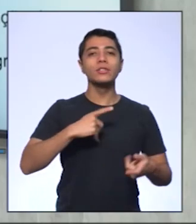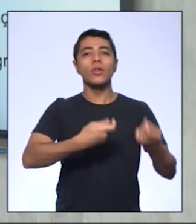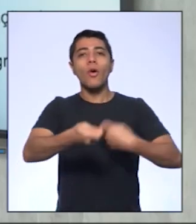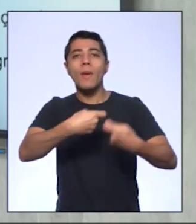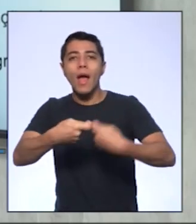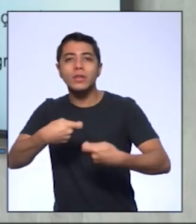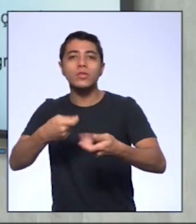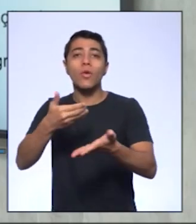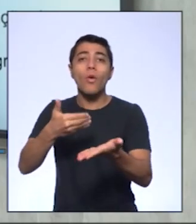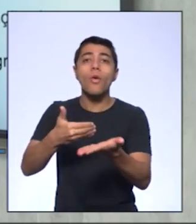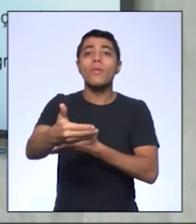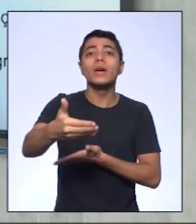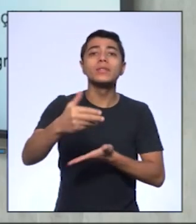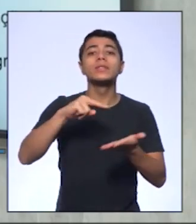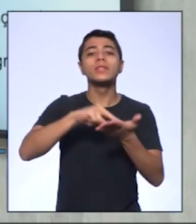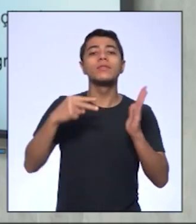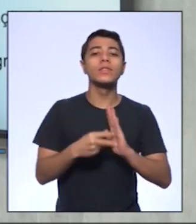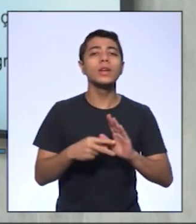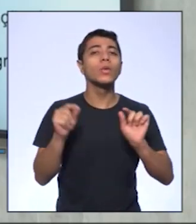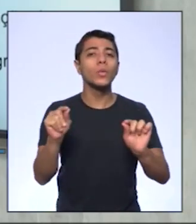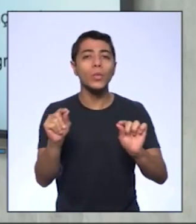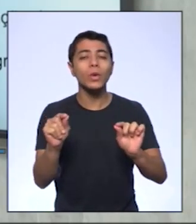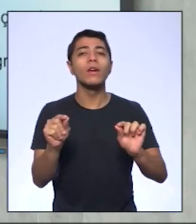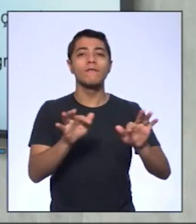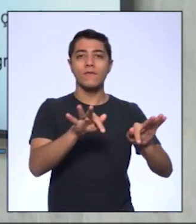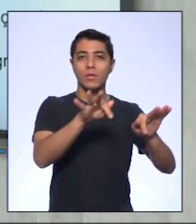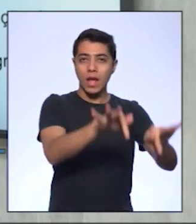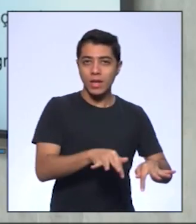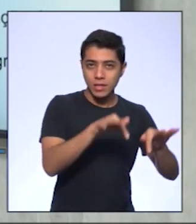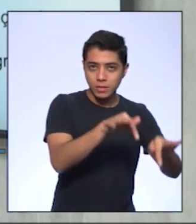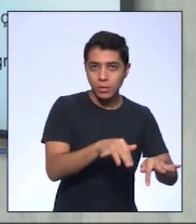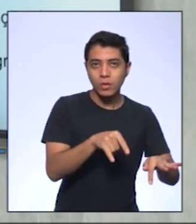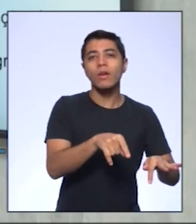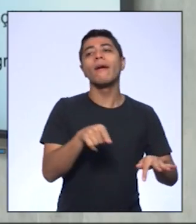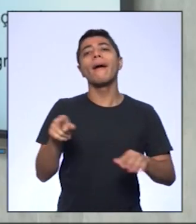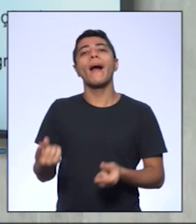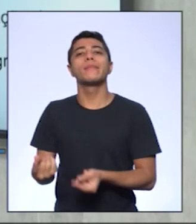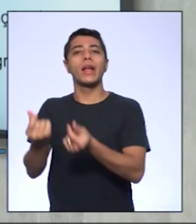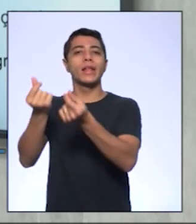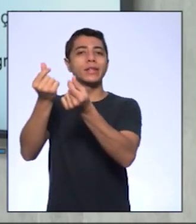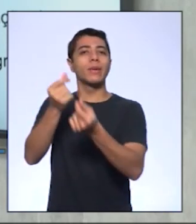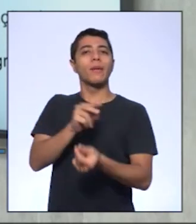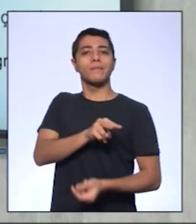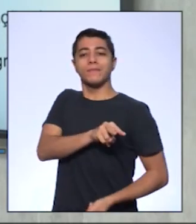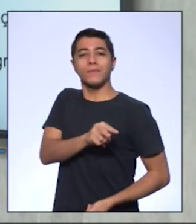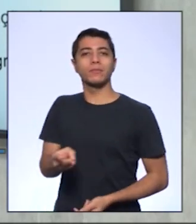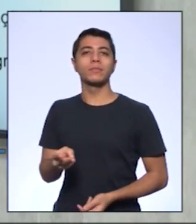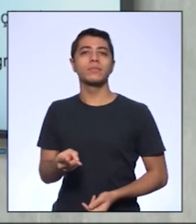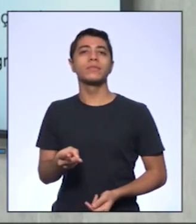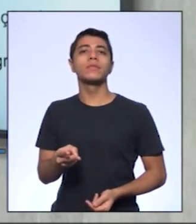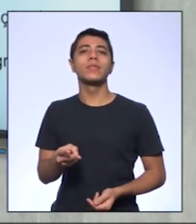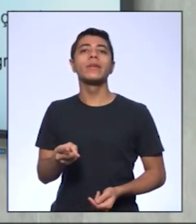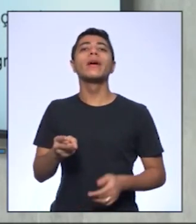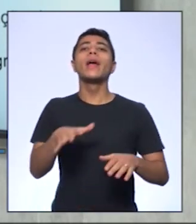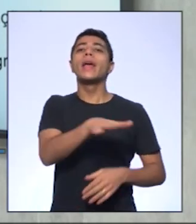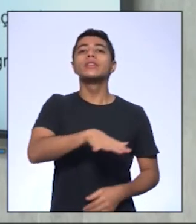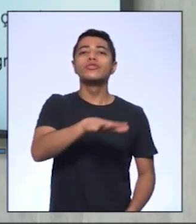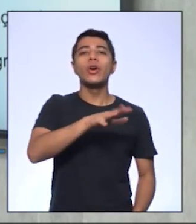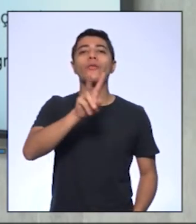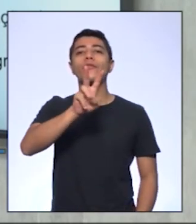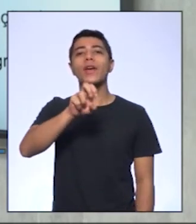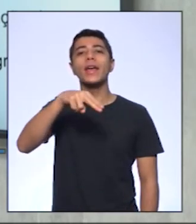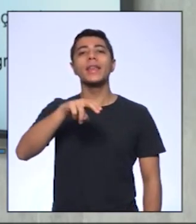transição feudo-capitalista. É o início do mundo capitalista. Regiões como Veneza, Gênova, a região de Flandres na